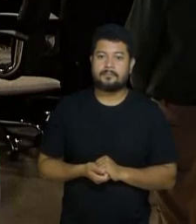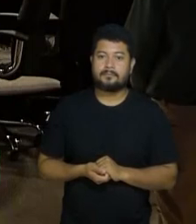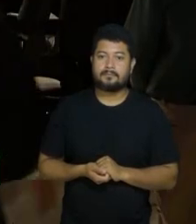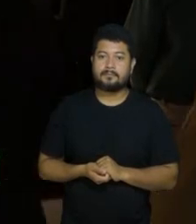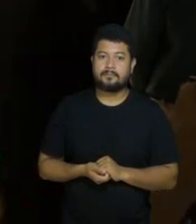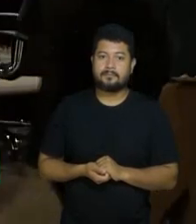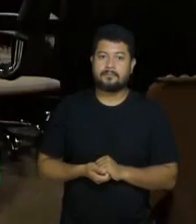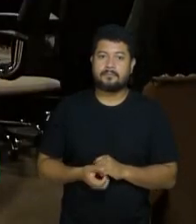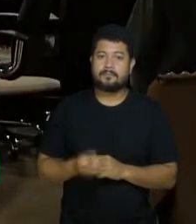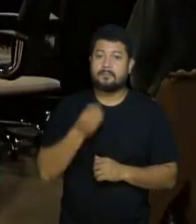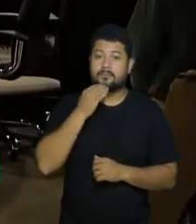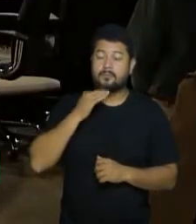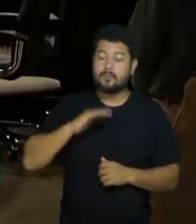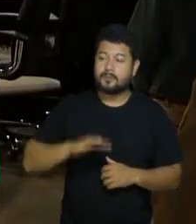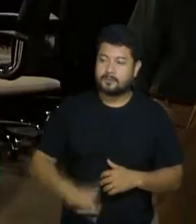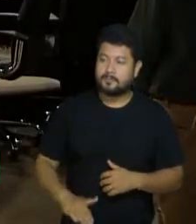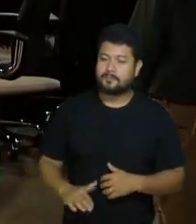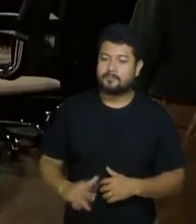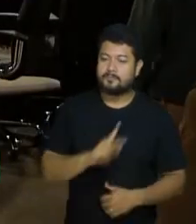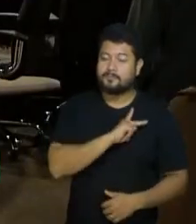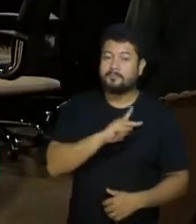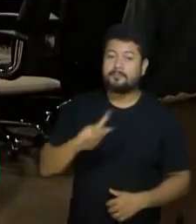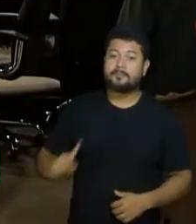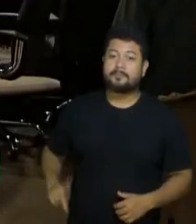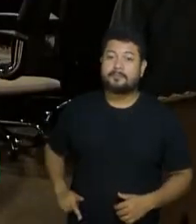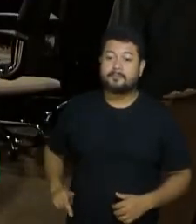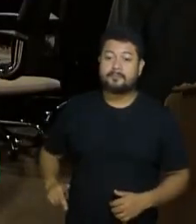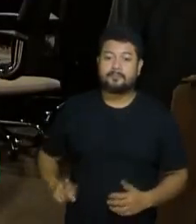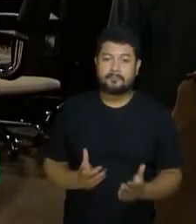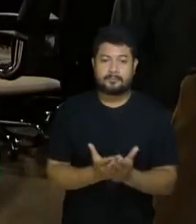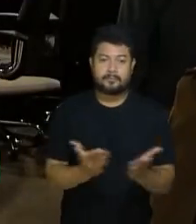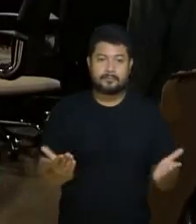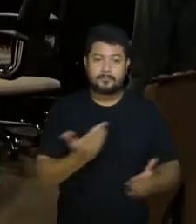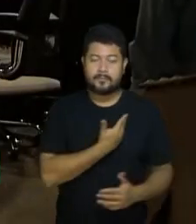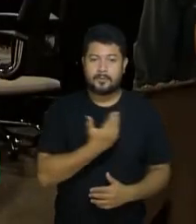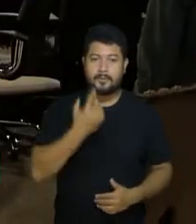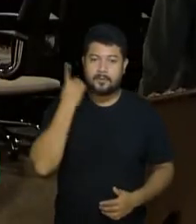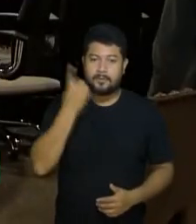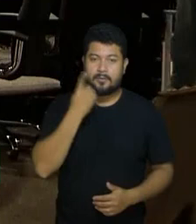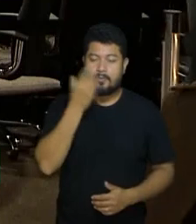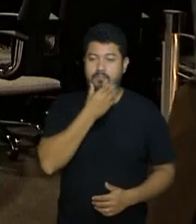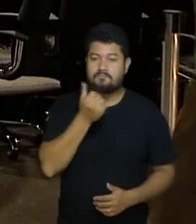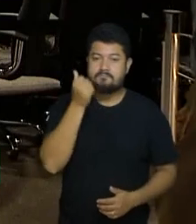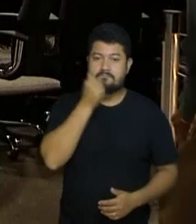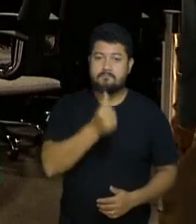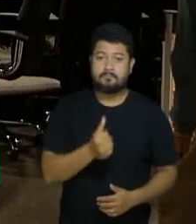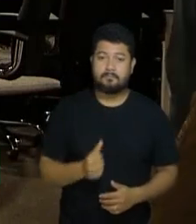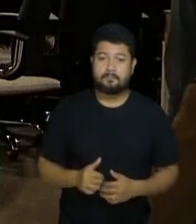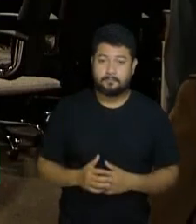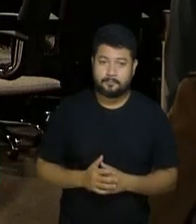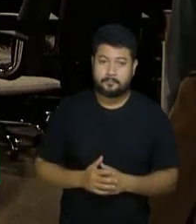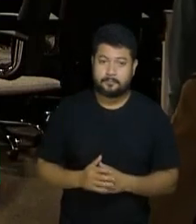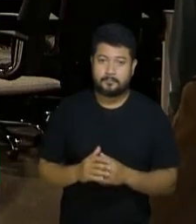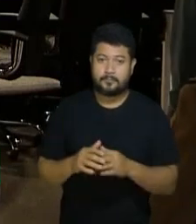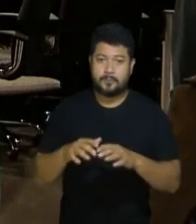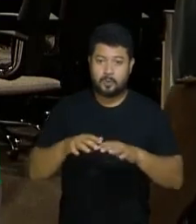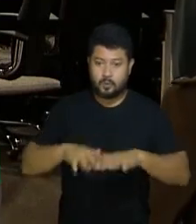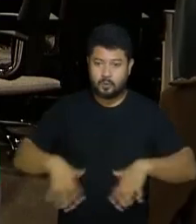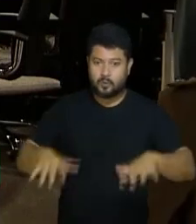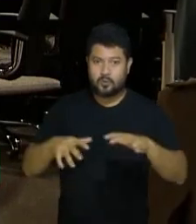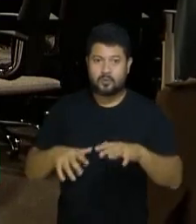Boa tarde, presidente. Boa tarde a todos os colegas deputados, deputadas. Boa tarde a todo o público aqui